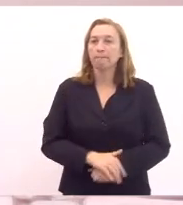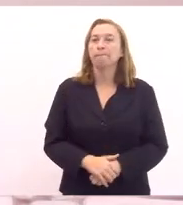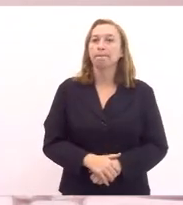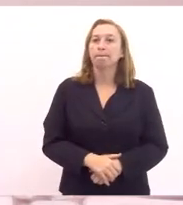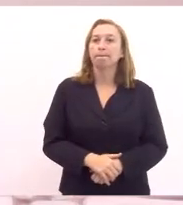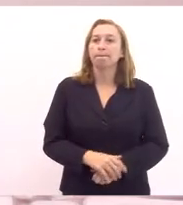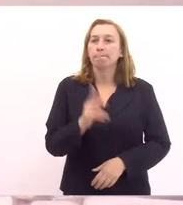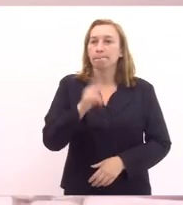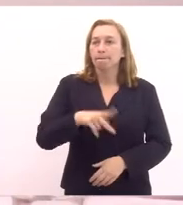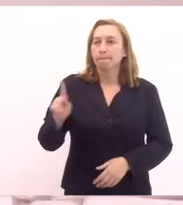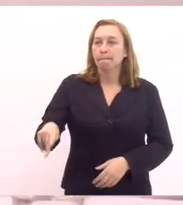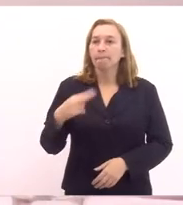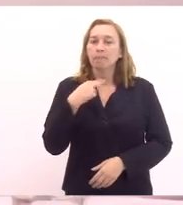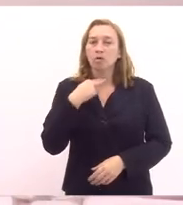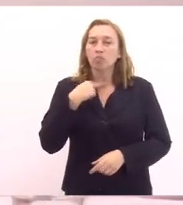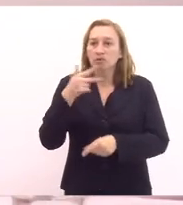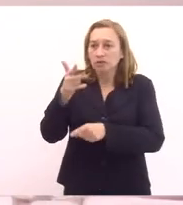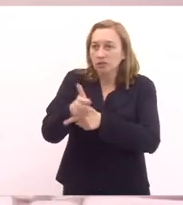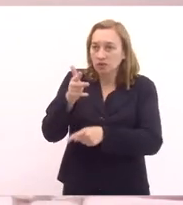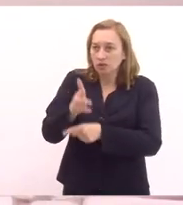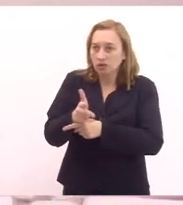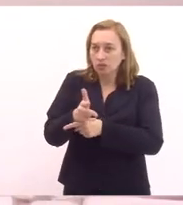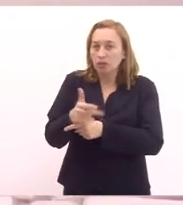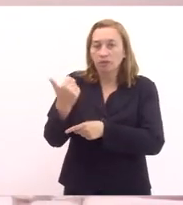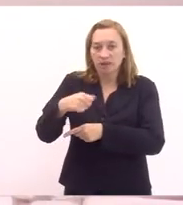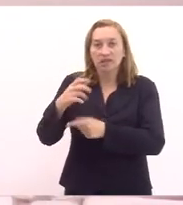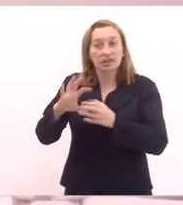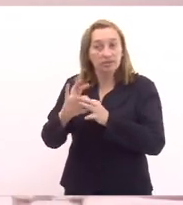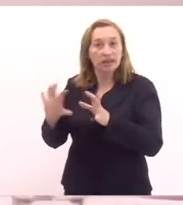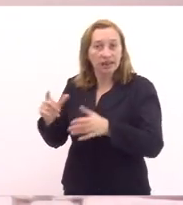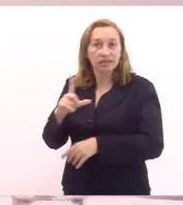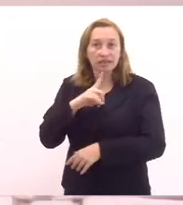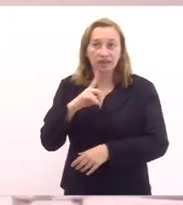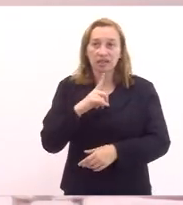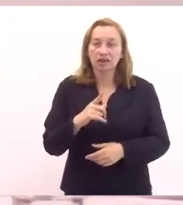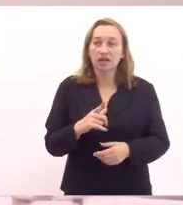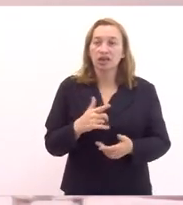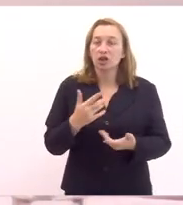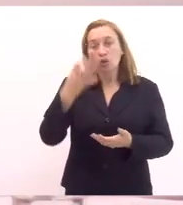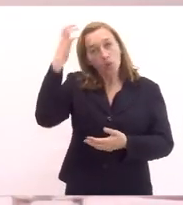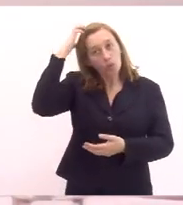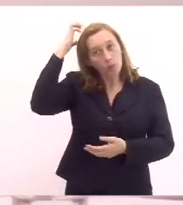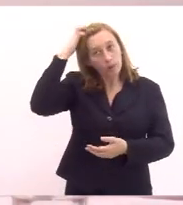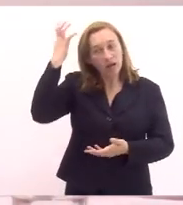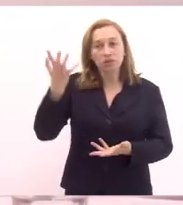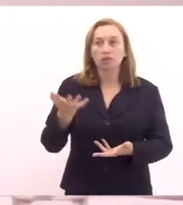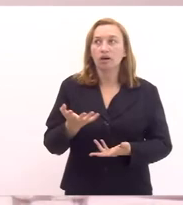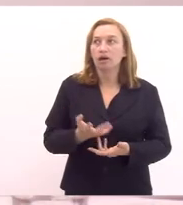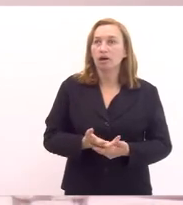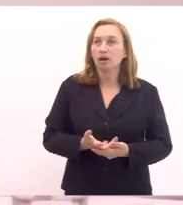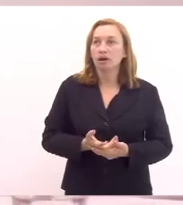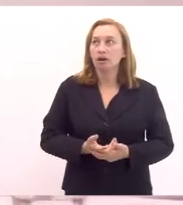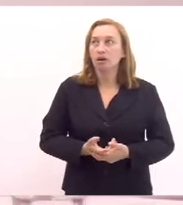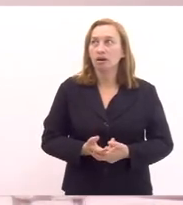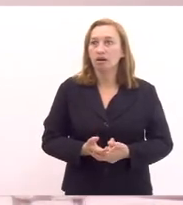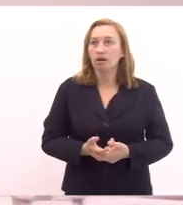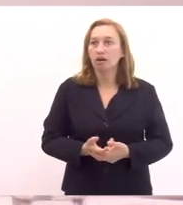que o professor não pode ser filmado sem sua autorização de ninguém pode ser punido por uma